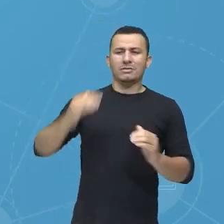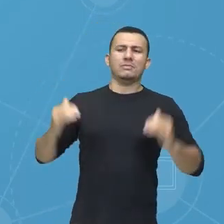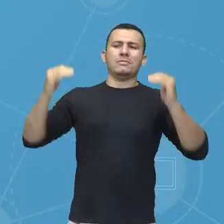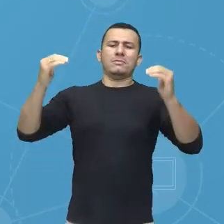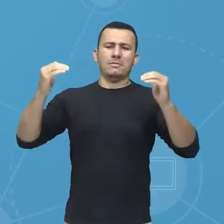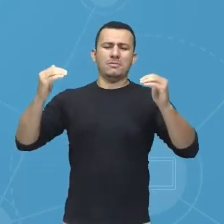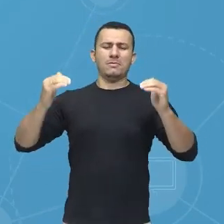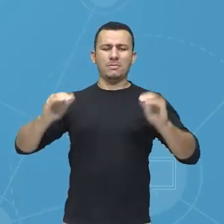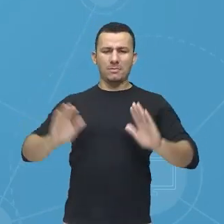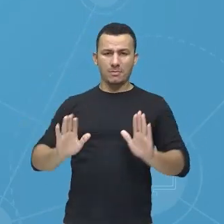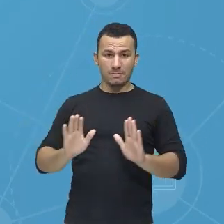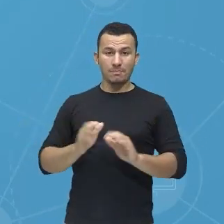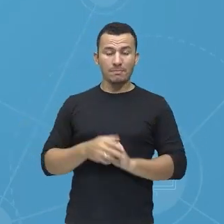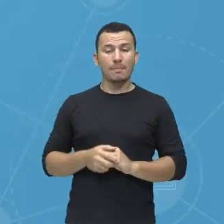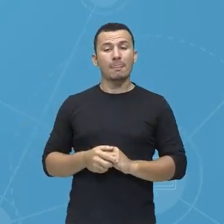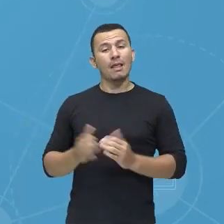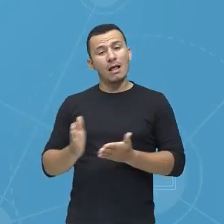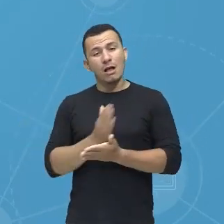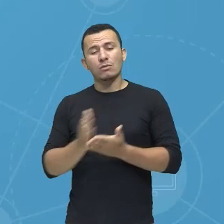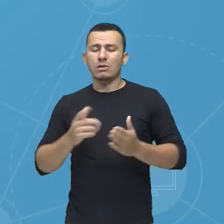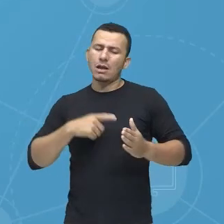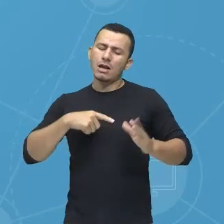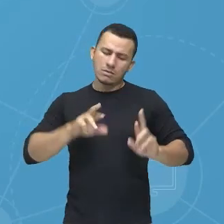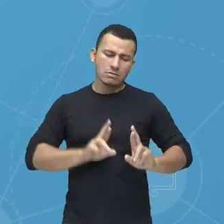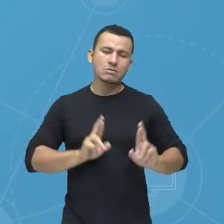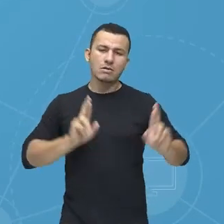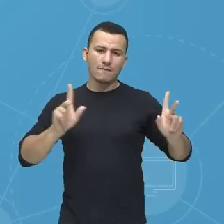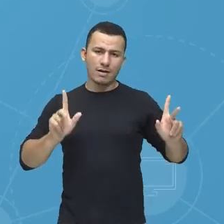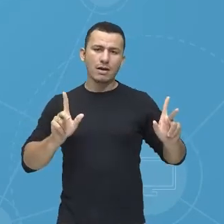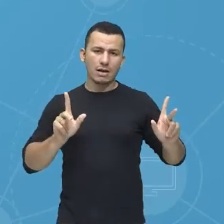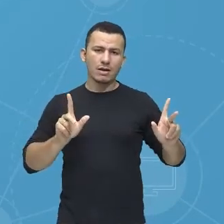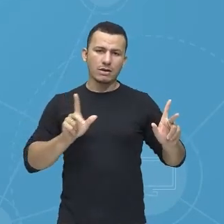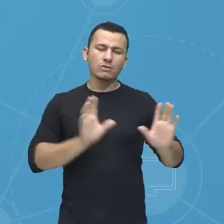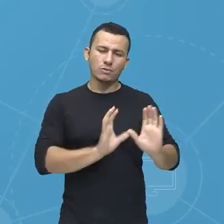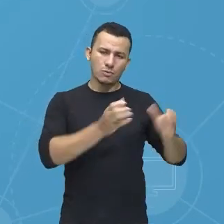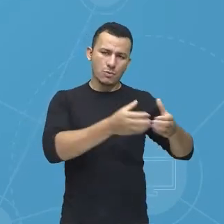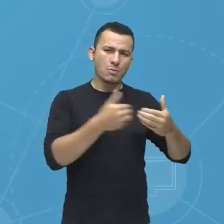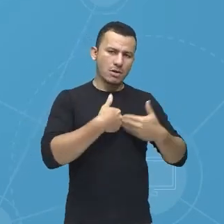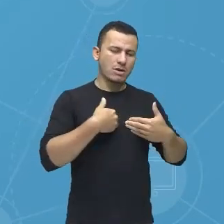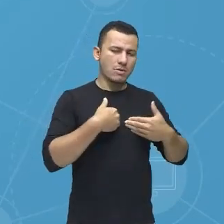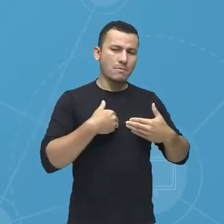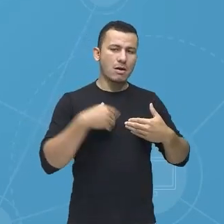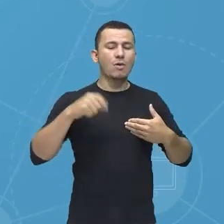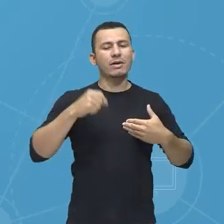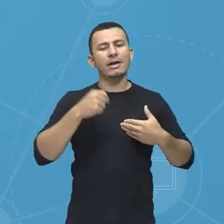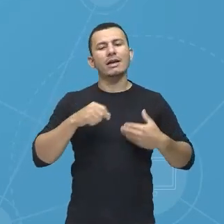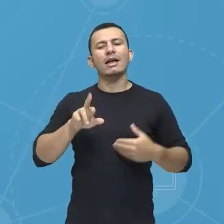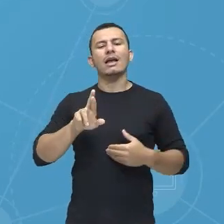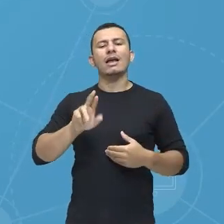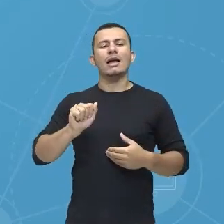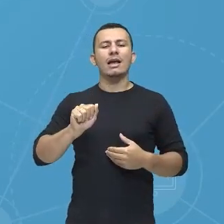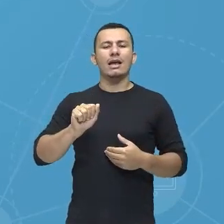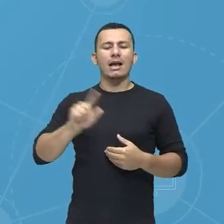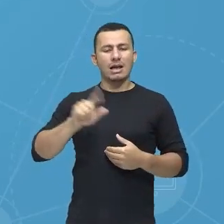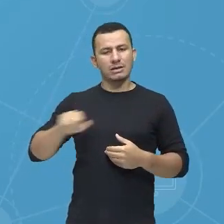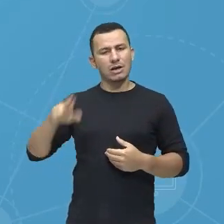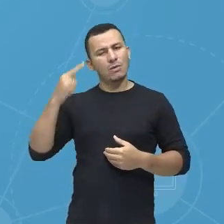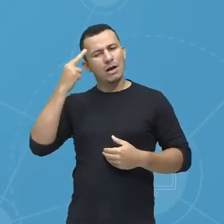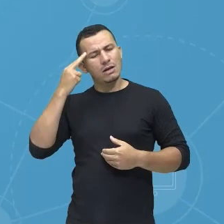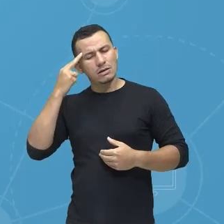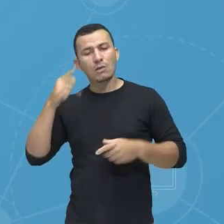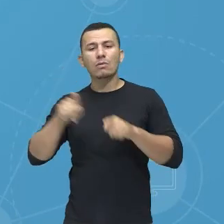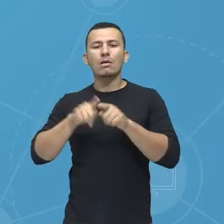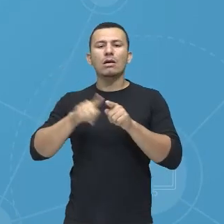professora, que nos faz diferenciados do resto dos animais? A razão, a racionalidade.